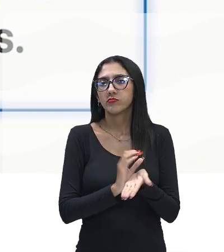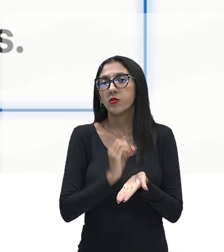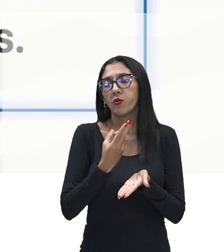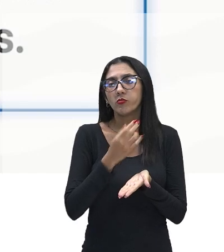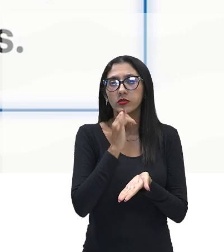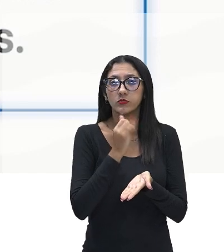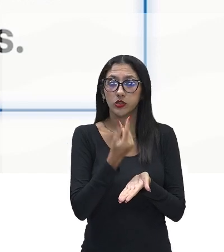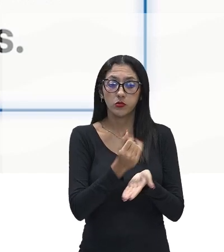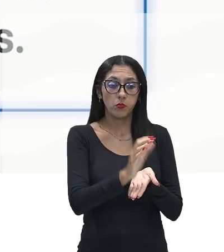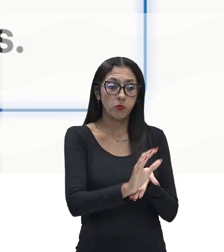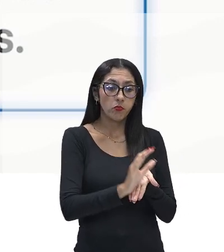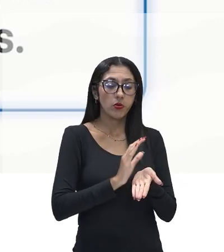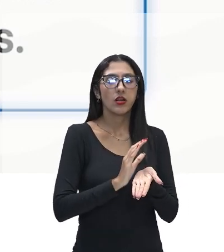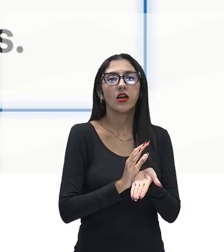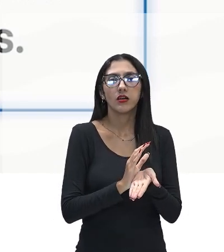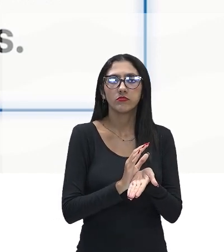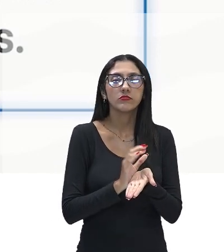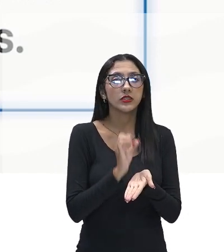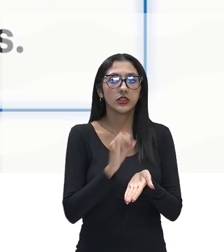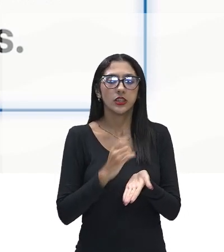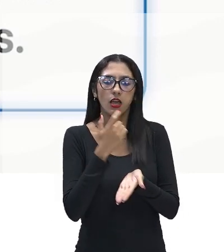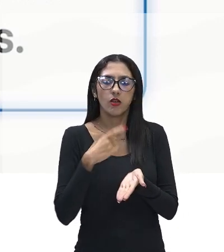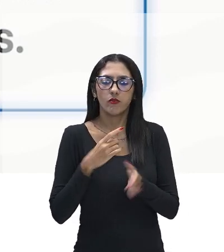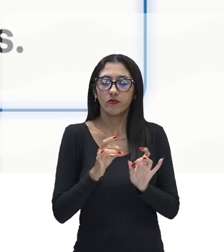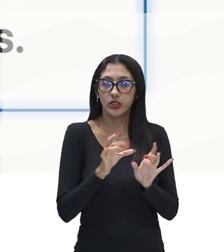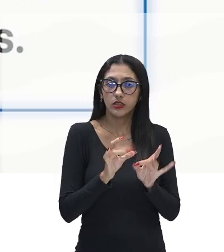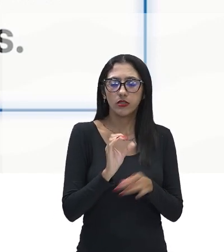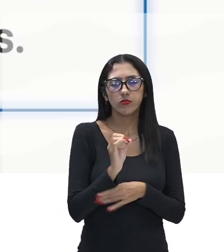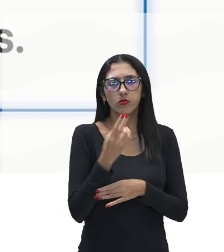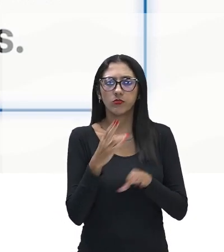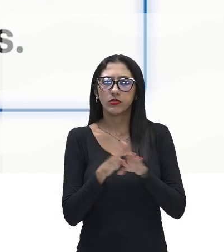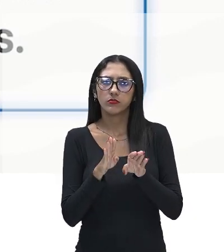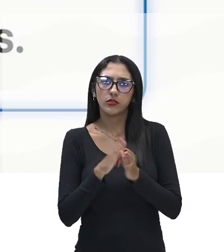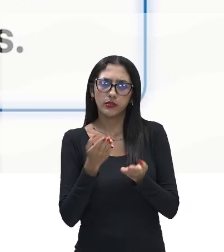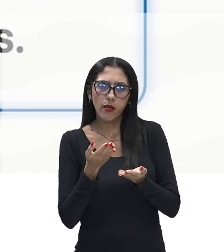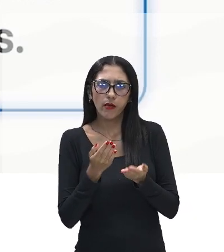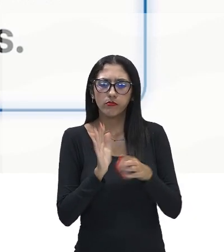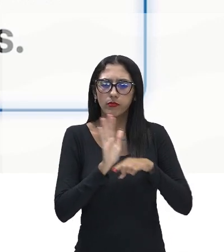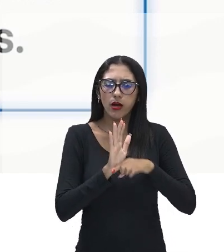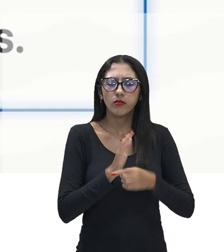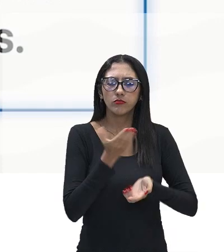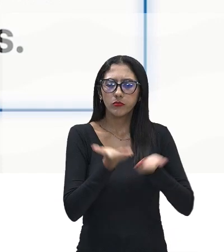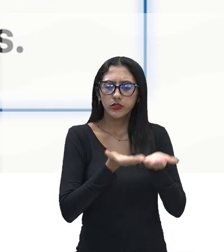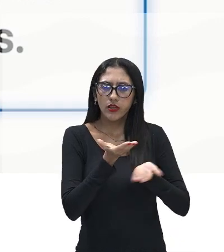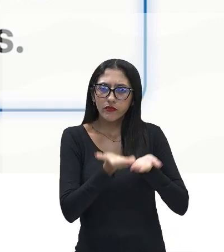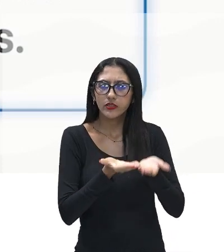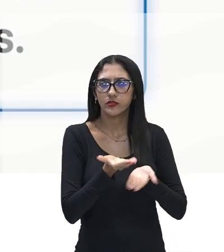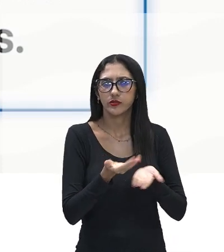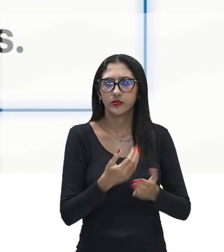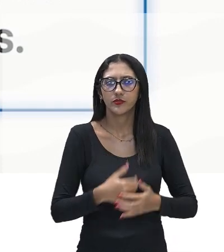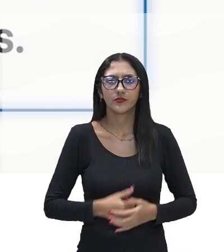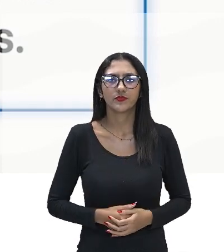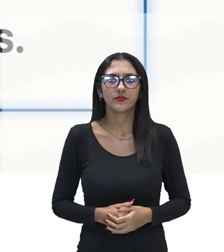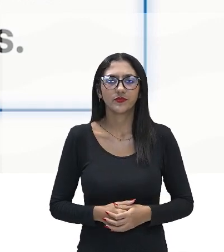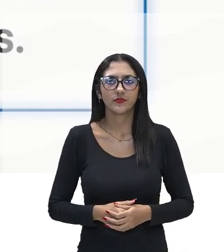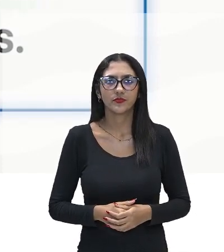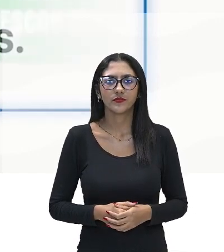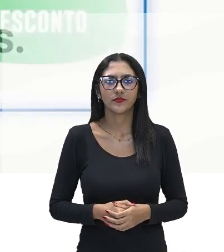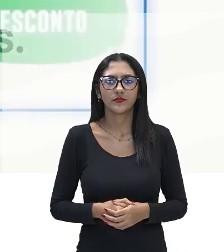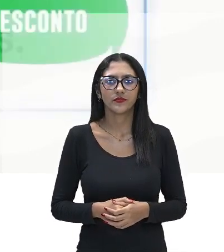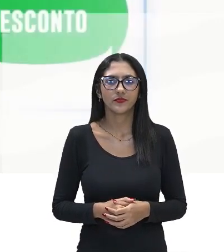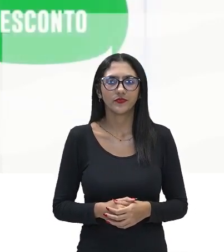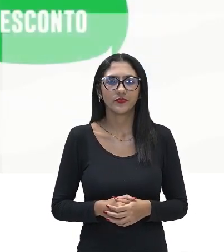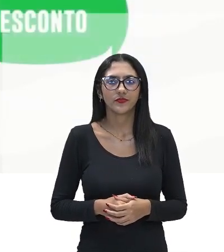dinheiro que você recebe pela venda de mercadorias ou até mesmo por prestar algum serviço do seu trabalho. Isso